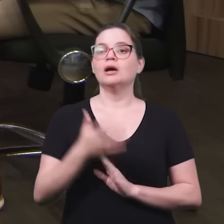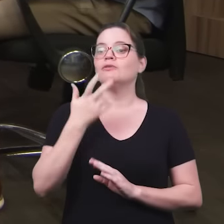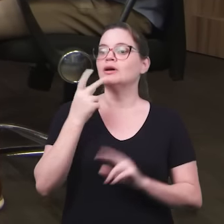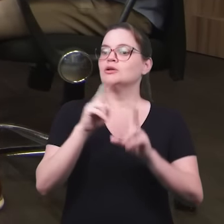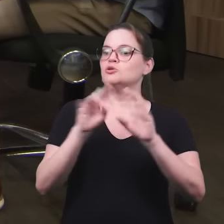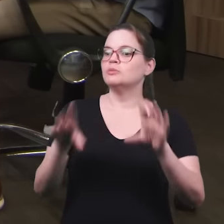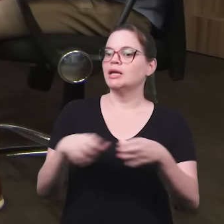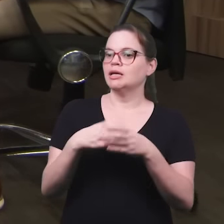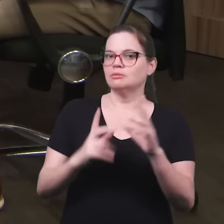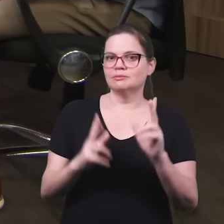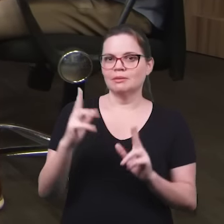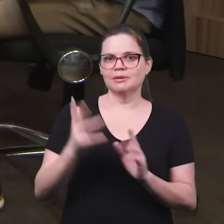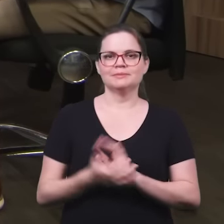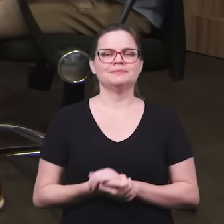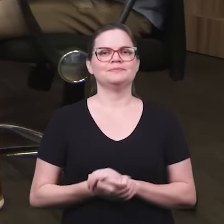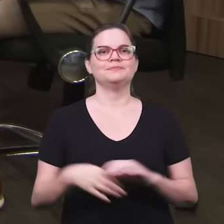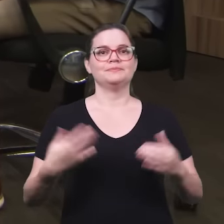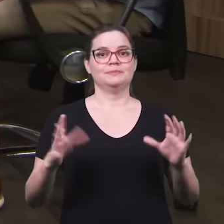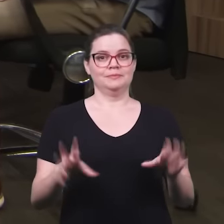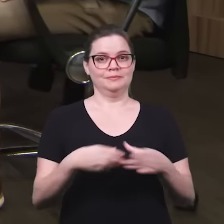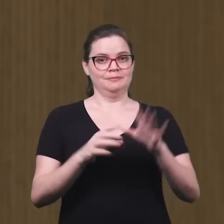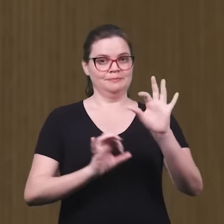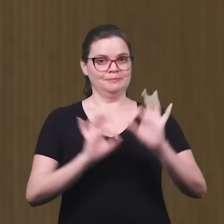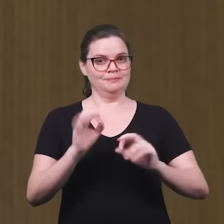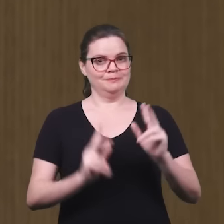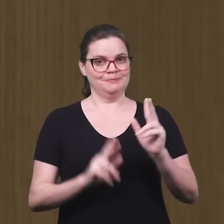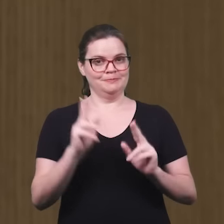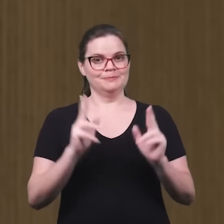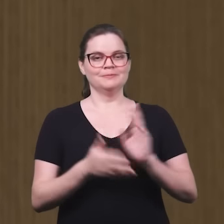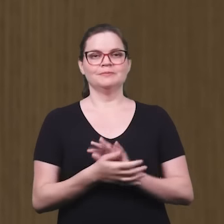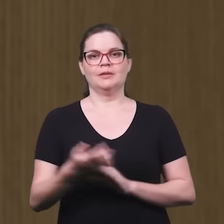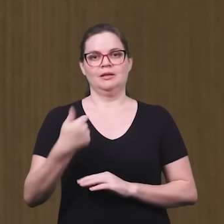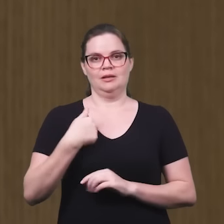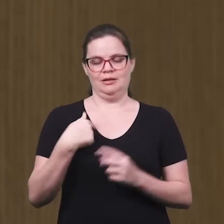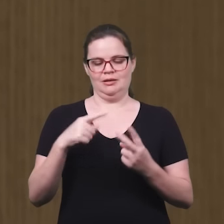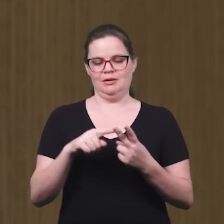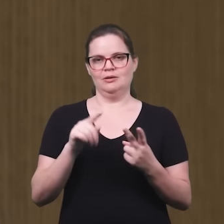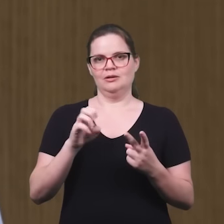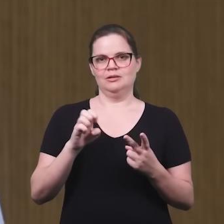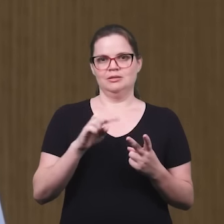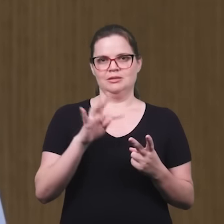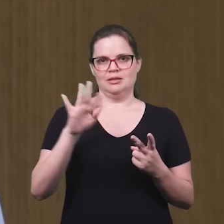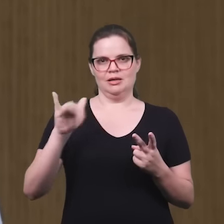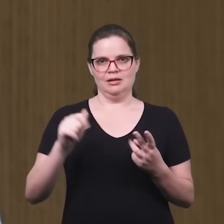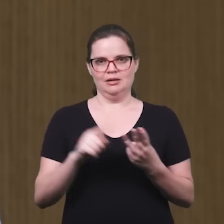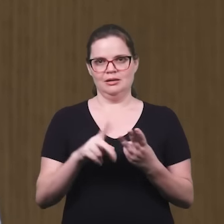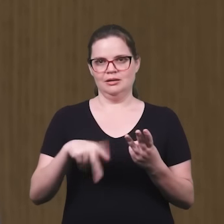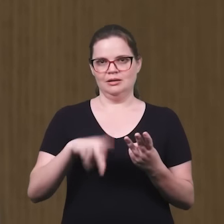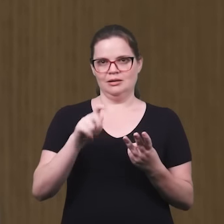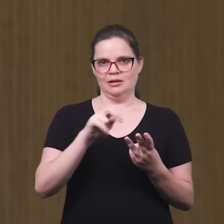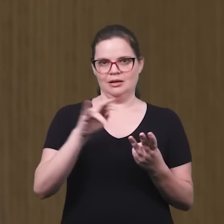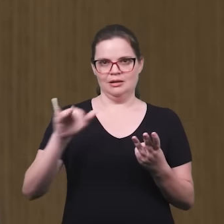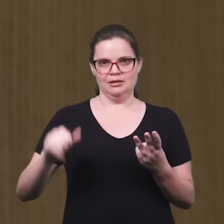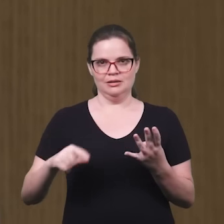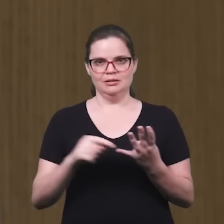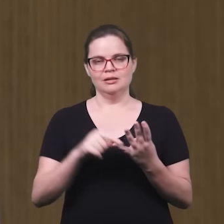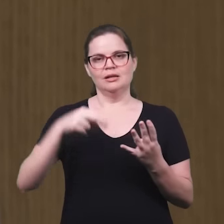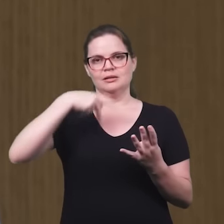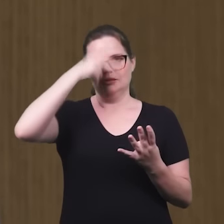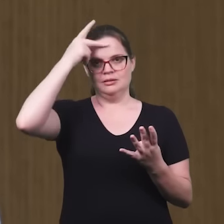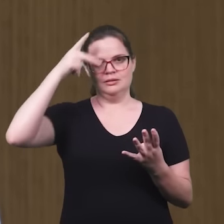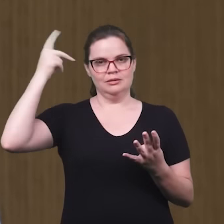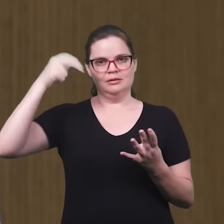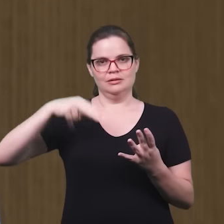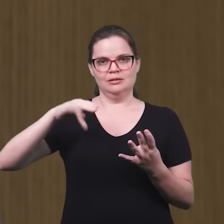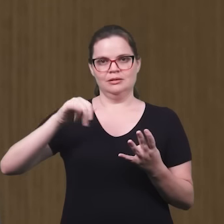Amém. Fala um pouquinho da equipe de produção. Sim, a equipe de produção somos eu, a Estela, a Karina, também